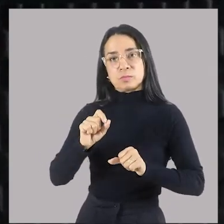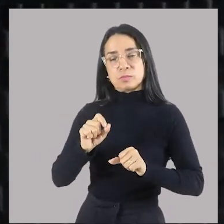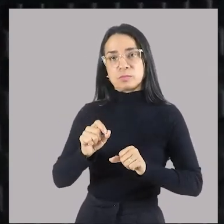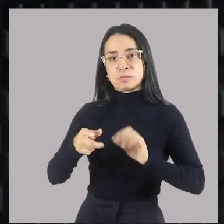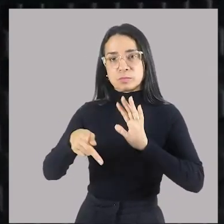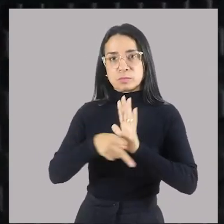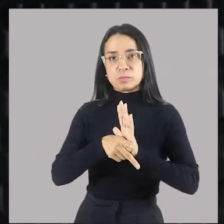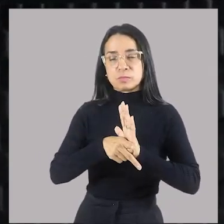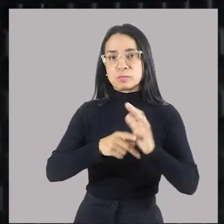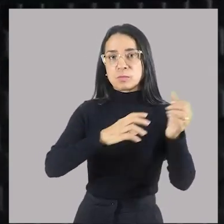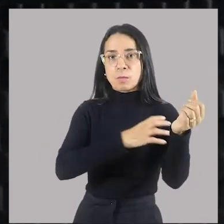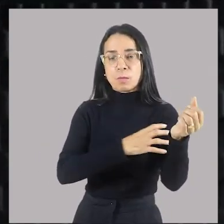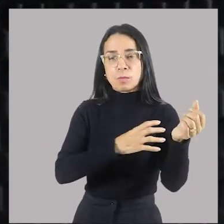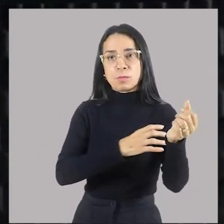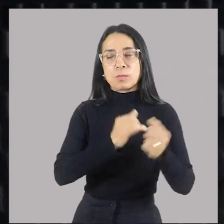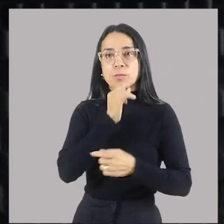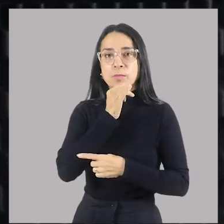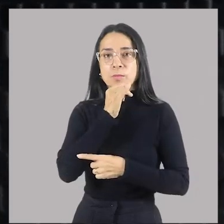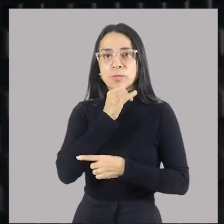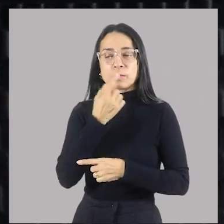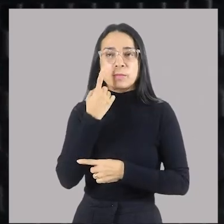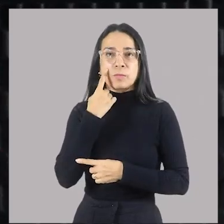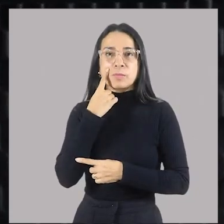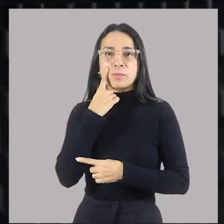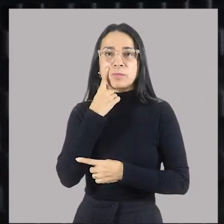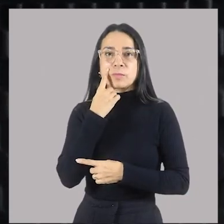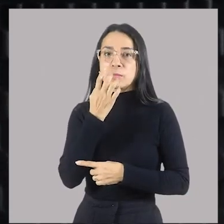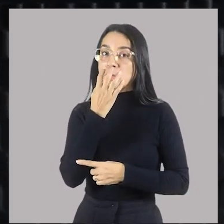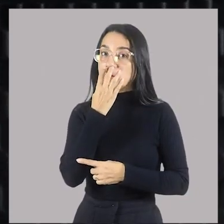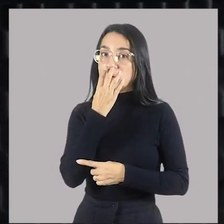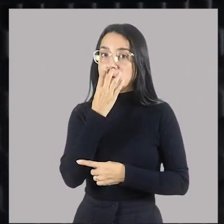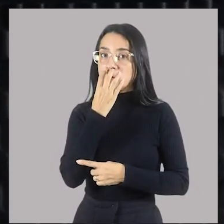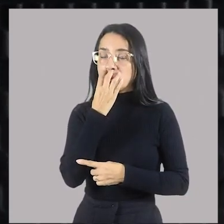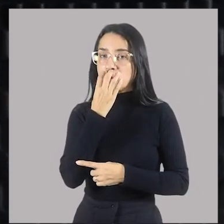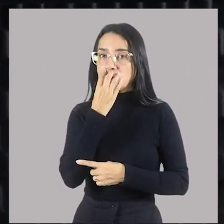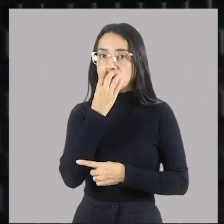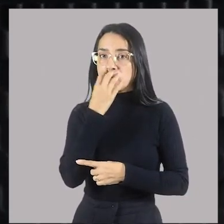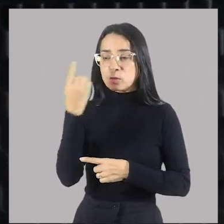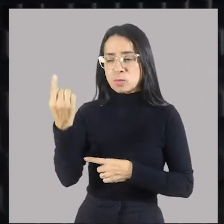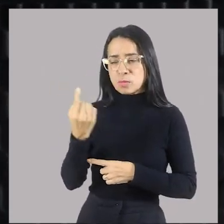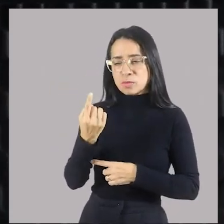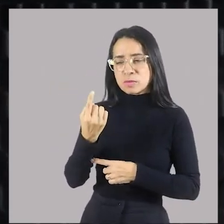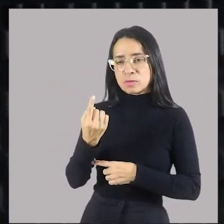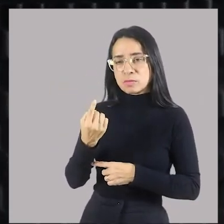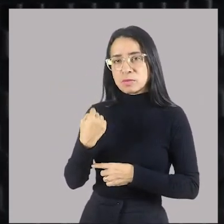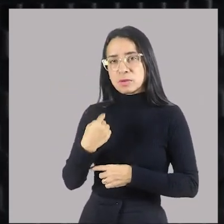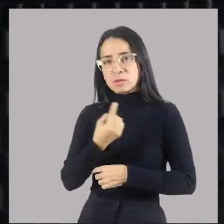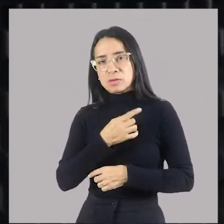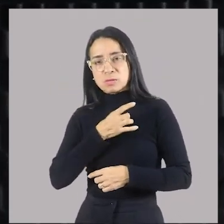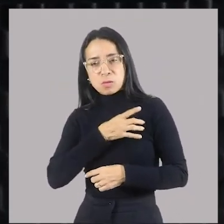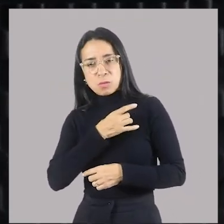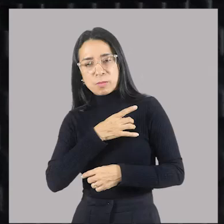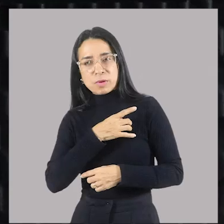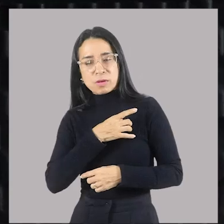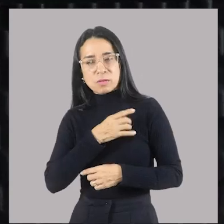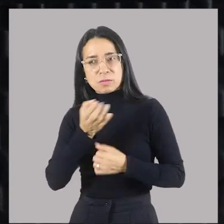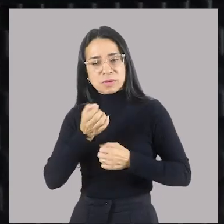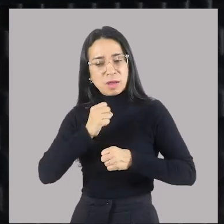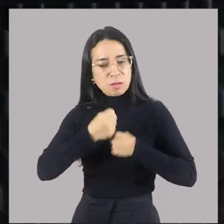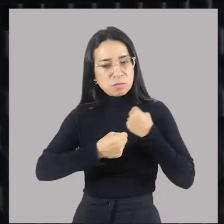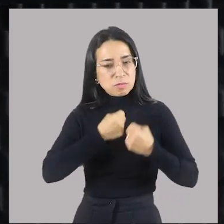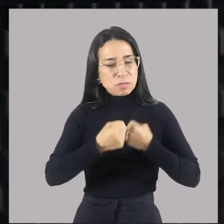nessas musculaturas. Por exemplo, quando a gente vê um cachorro vindo em nossa direção e a gente fica com medo e quer correr,